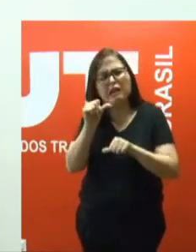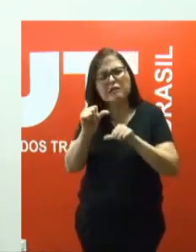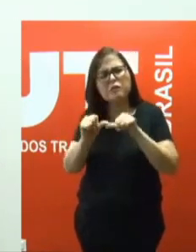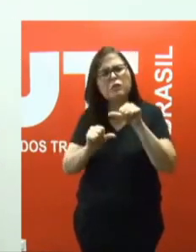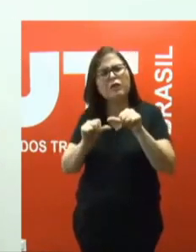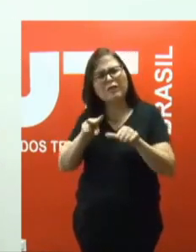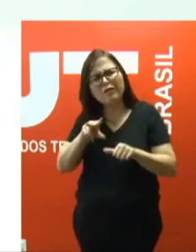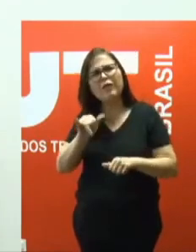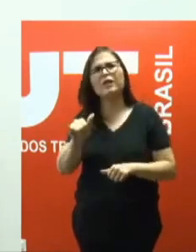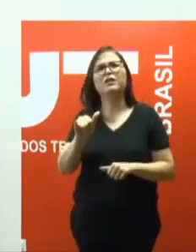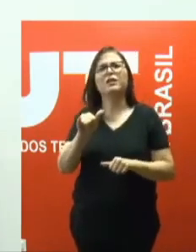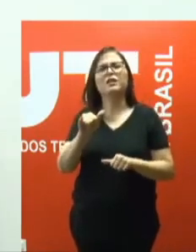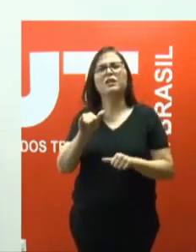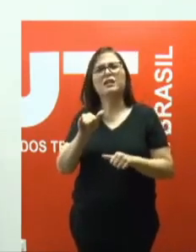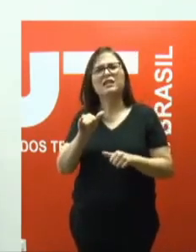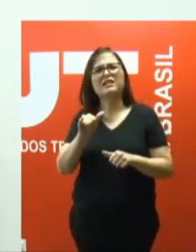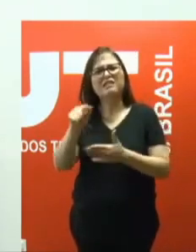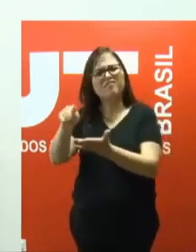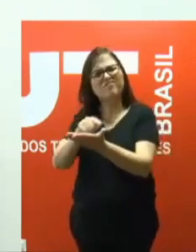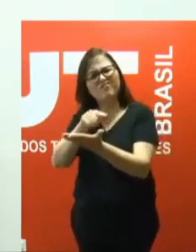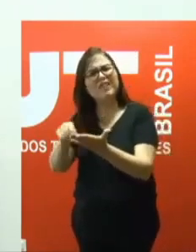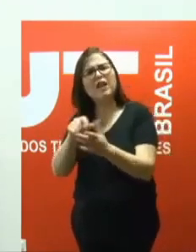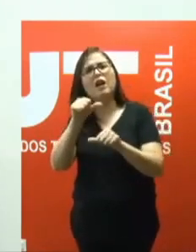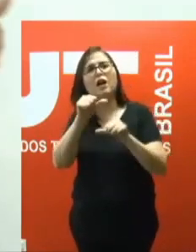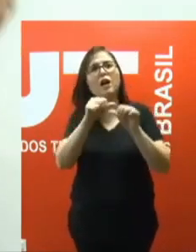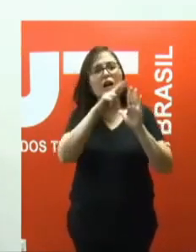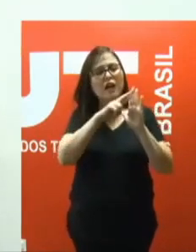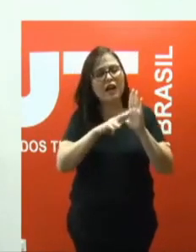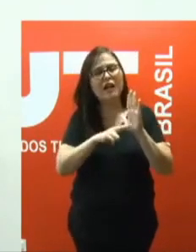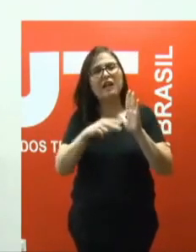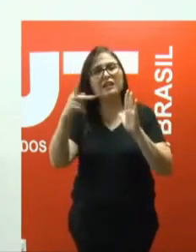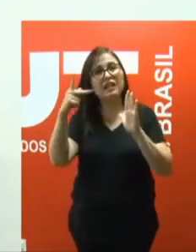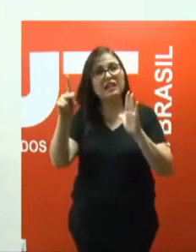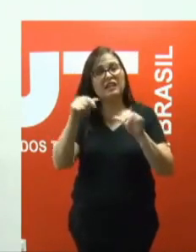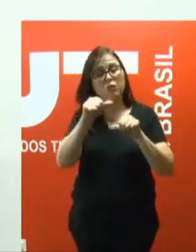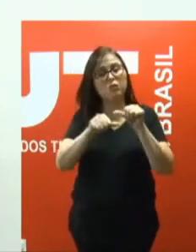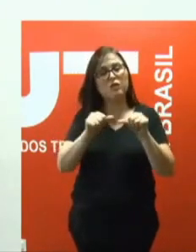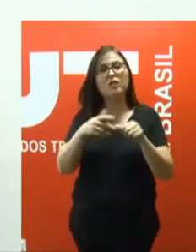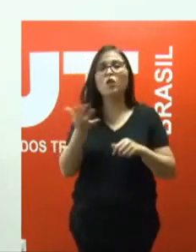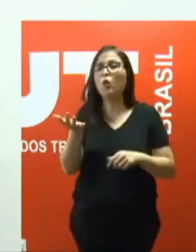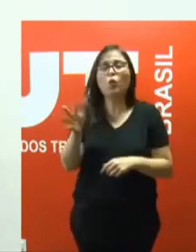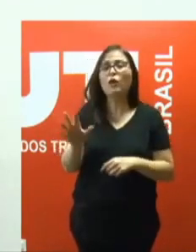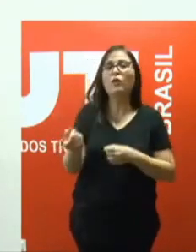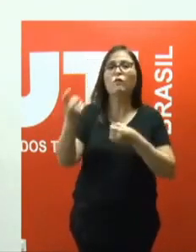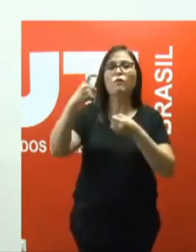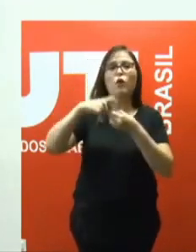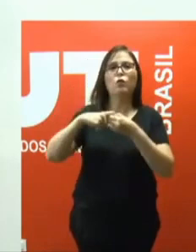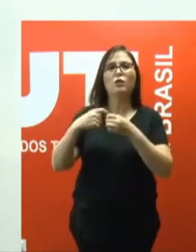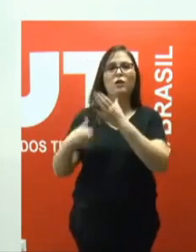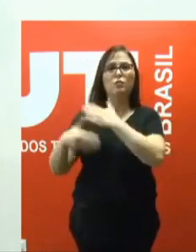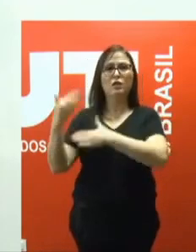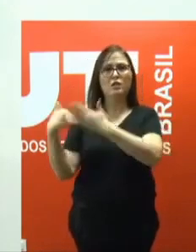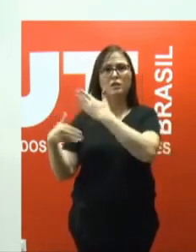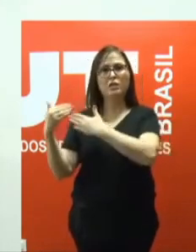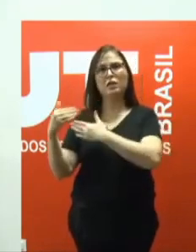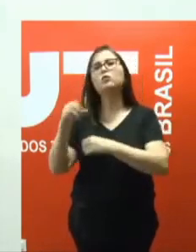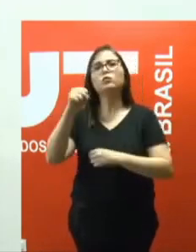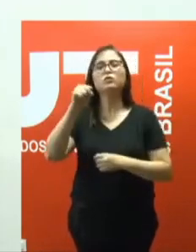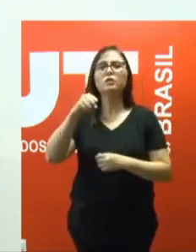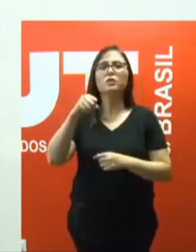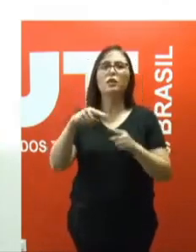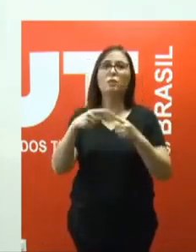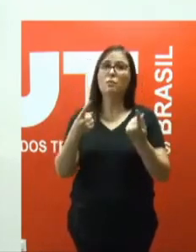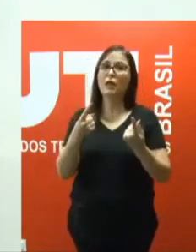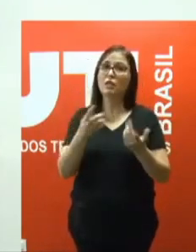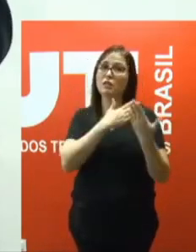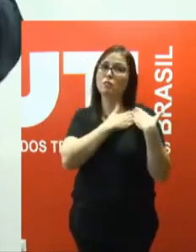e destruir a reforma que eles fizeram, nós não queremos a volta ao passado. Então a tarefa de vocês está em